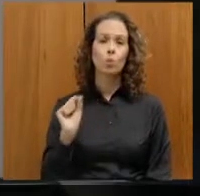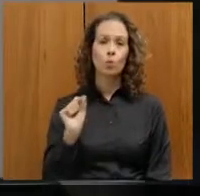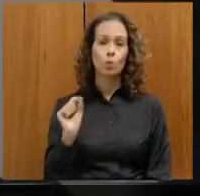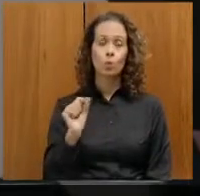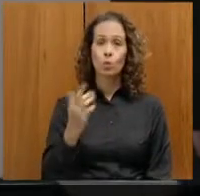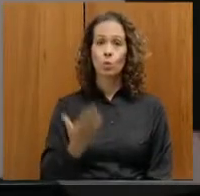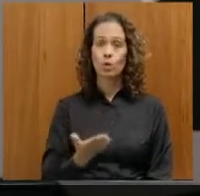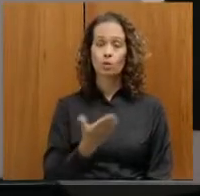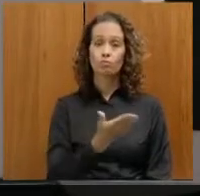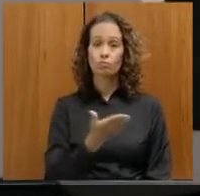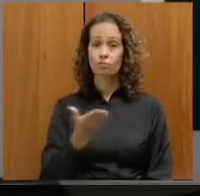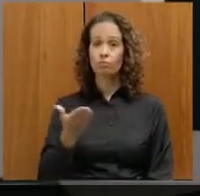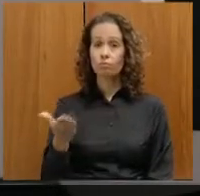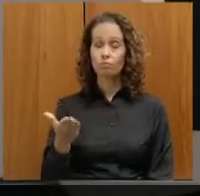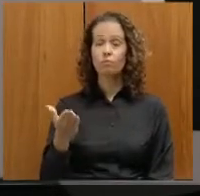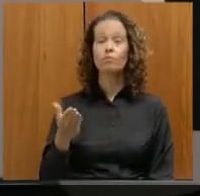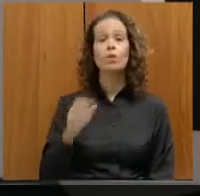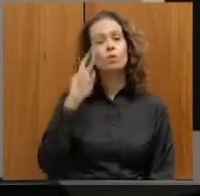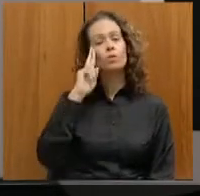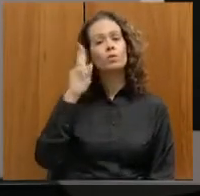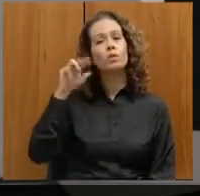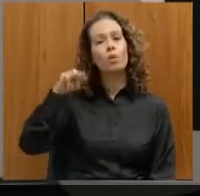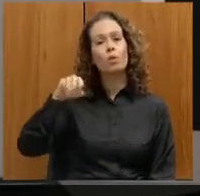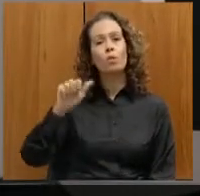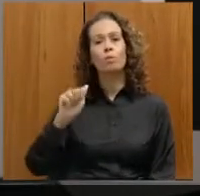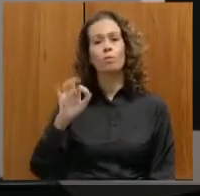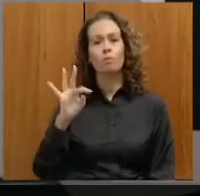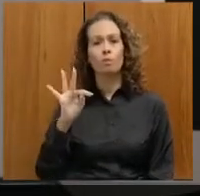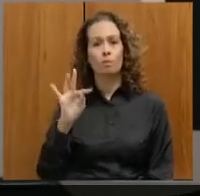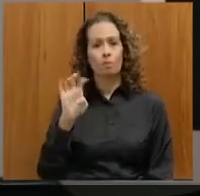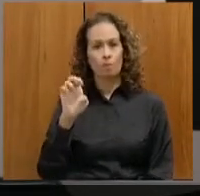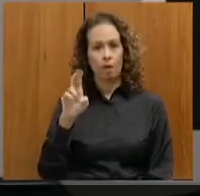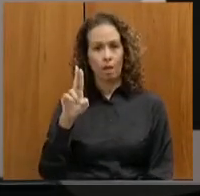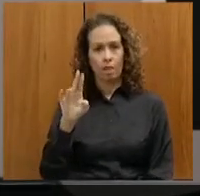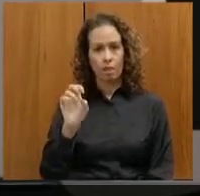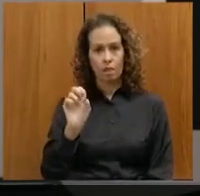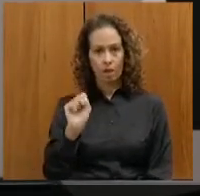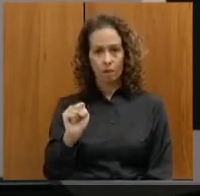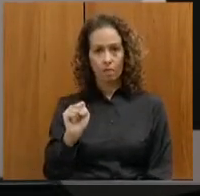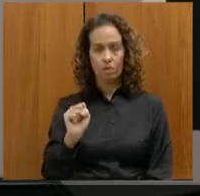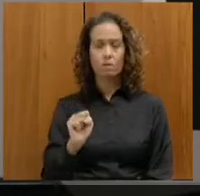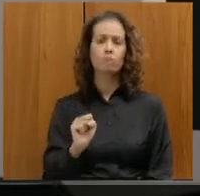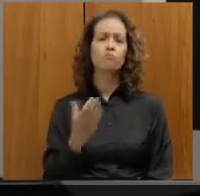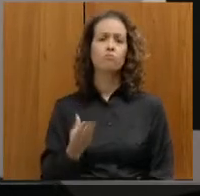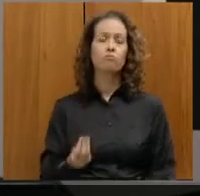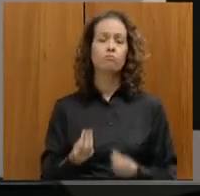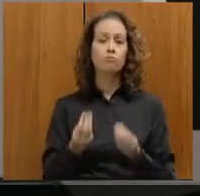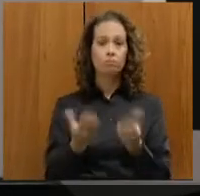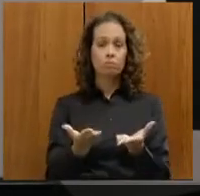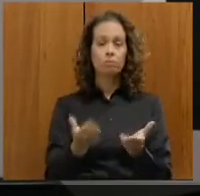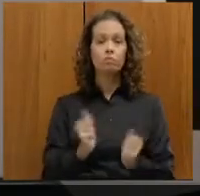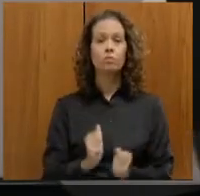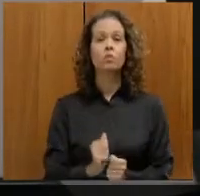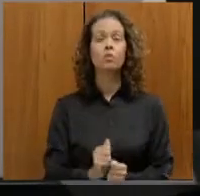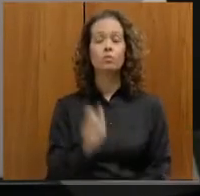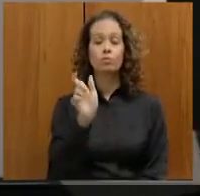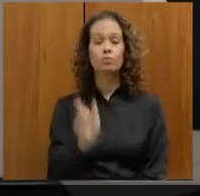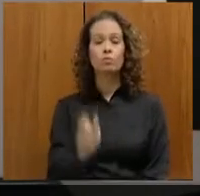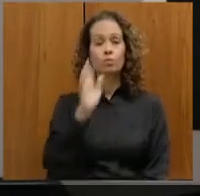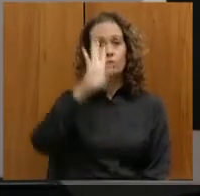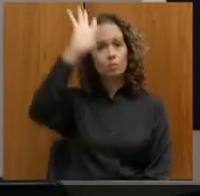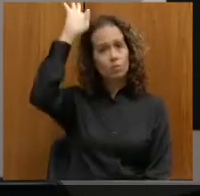o senhor Mateus Simões embasou para oficial Comandante geral da PM do bombeiro dizendo